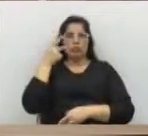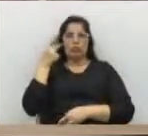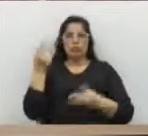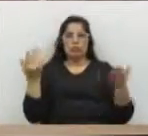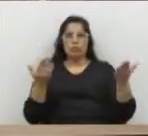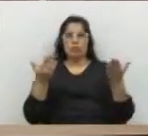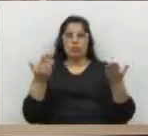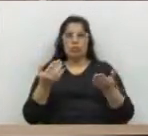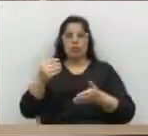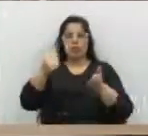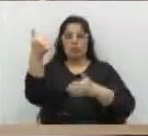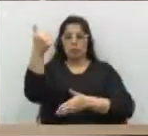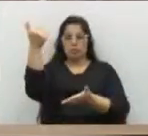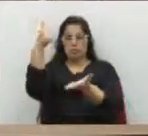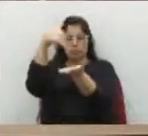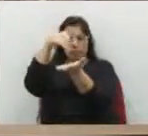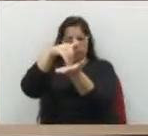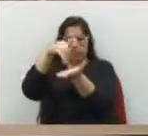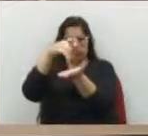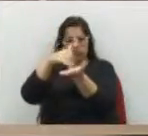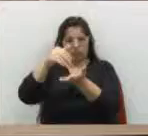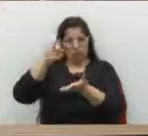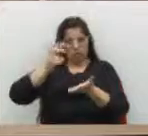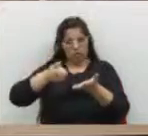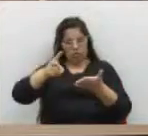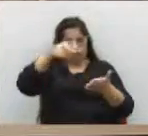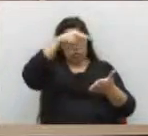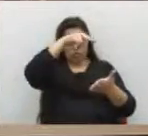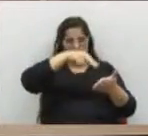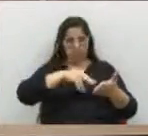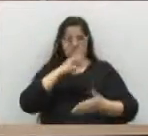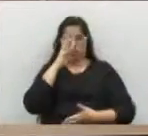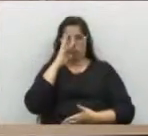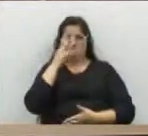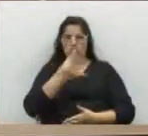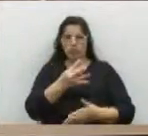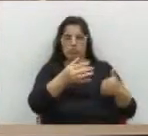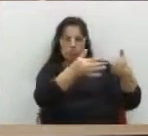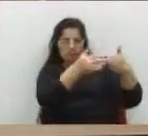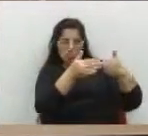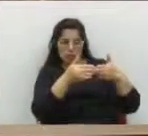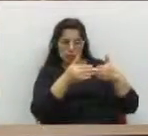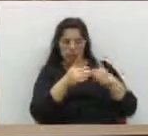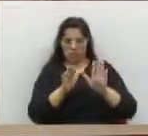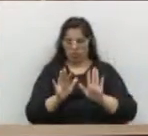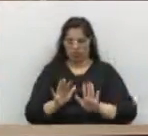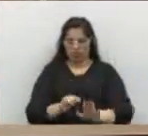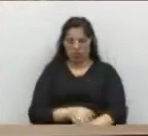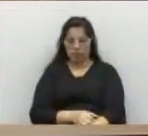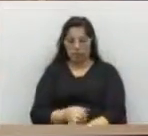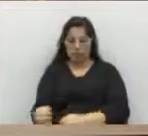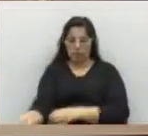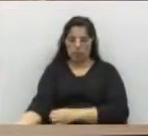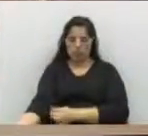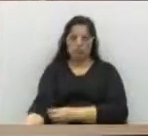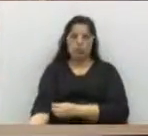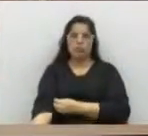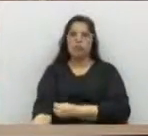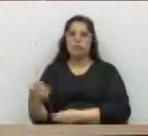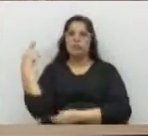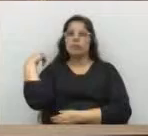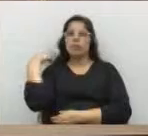para que o primeiro secretário proceda com a leitura. Pela ordem, excelência. Uma questão de ordem do vereador Ronei